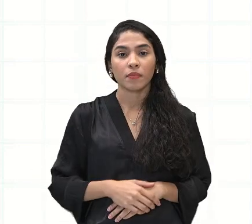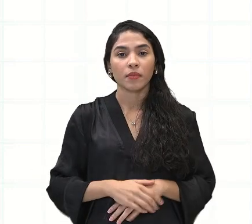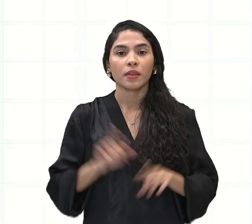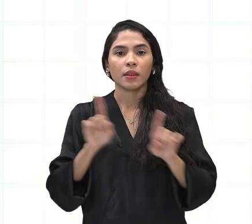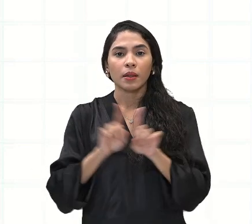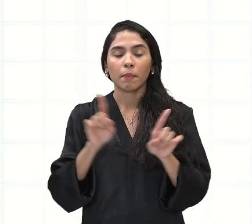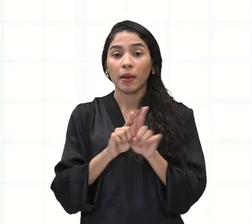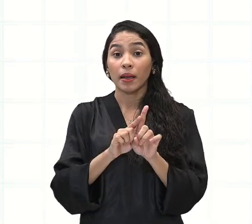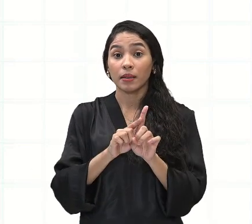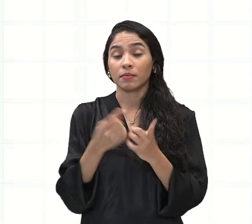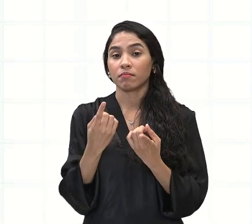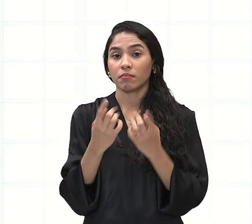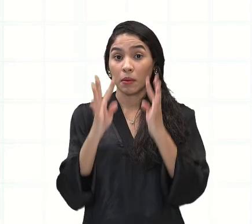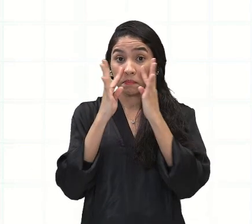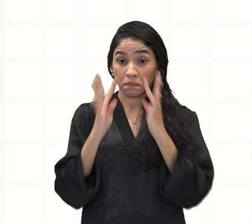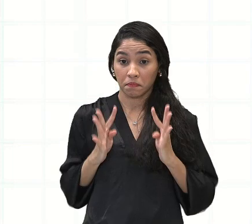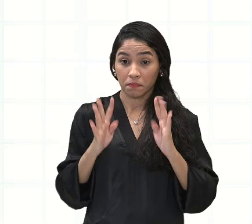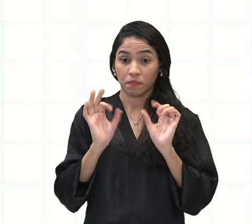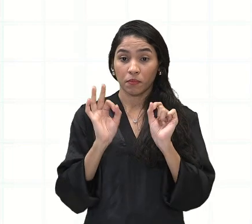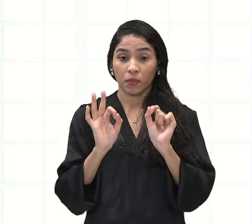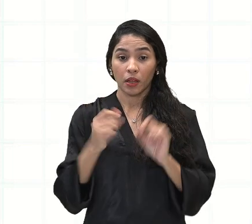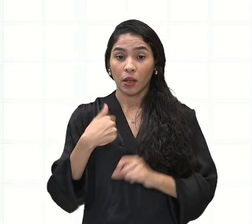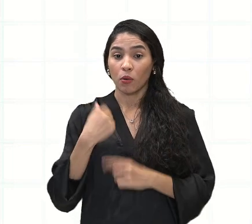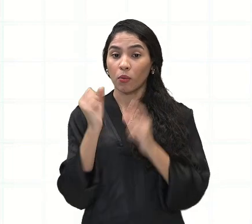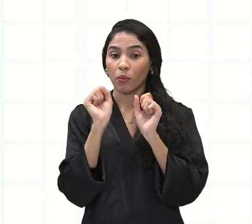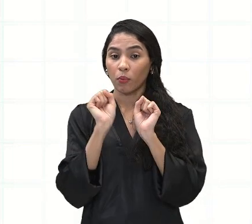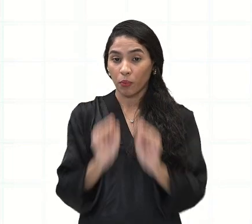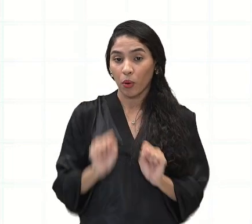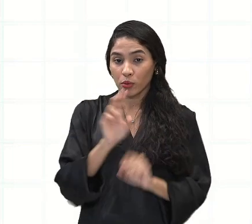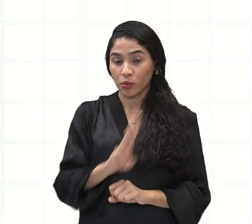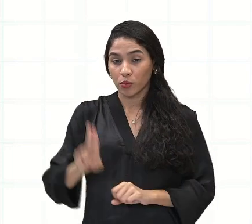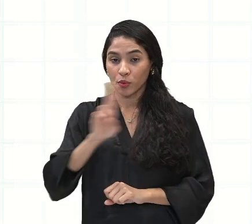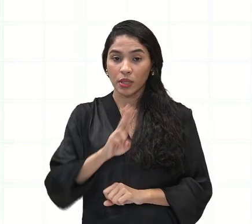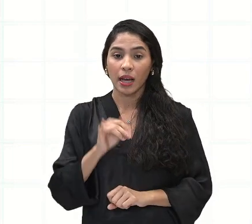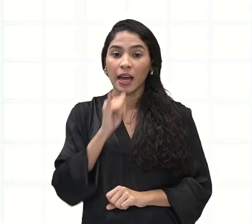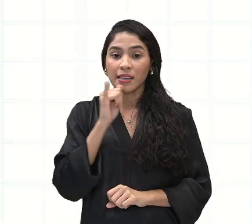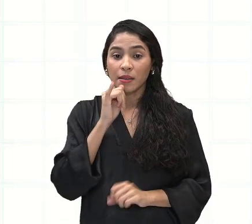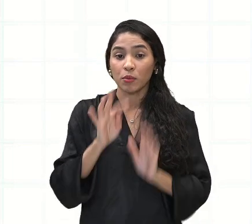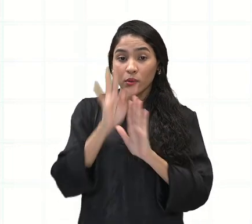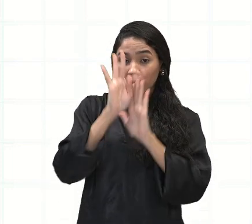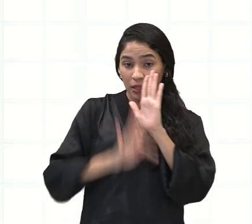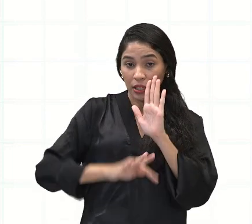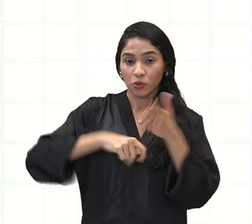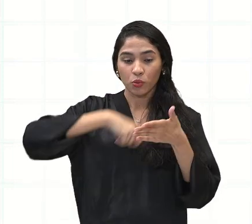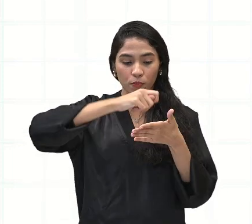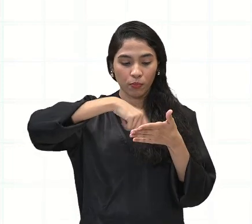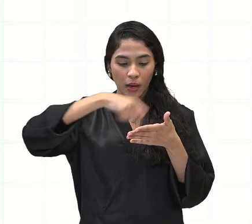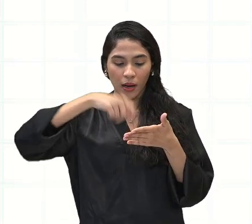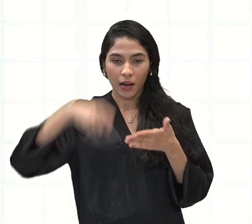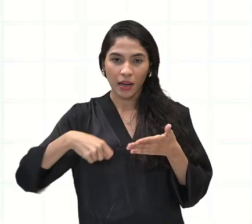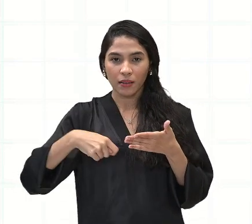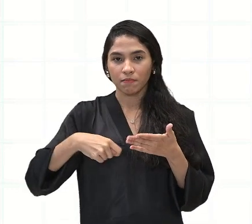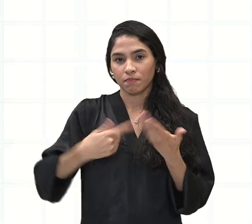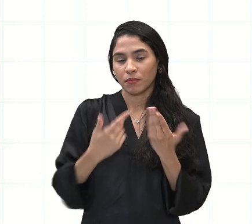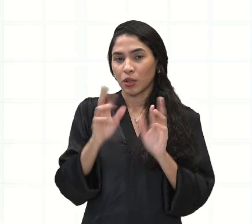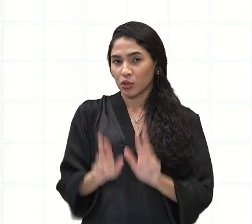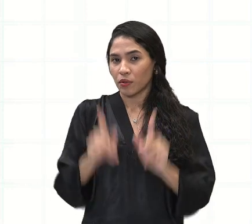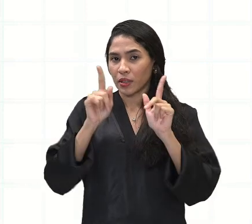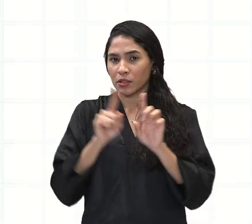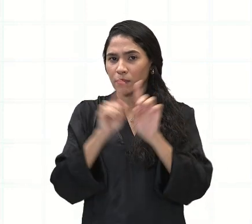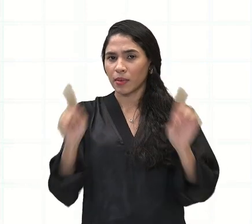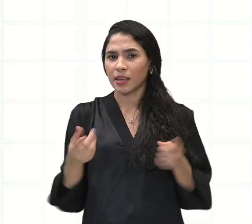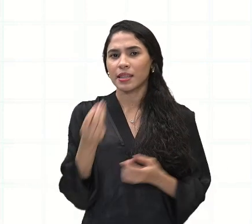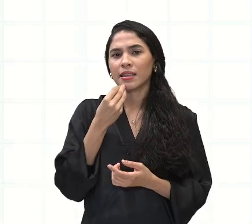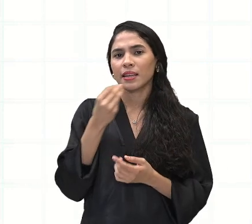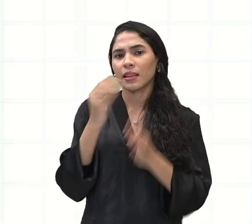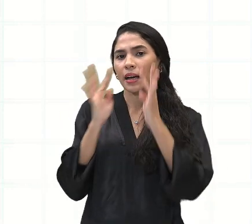chamar a atenção. Posso utilizá-la, por exemplo, num texto dissertativo, embora não seja muito usual, para chamar a atenção para algum